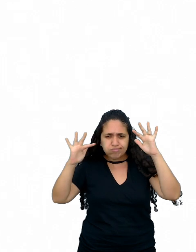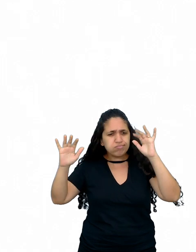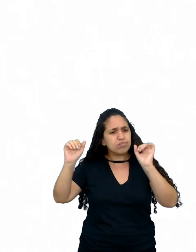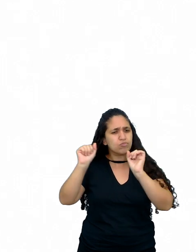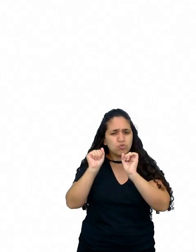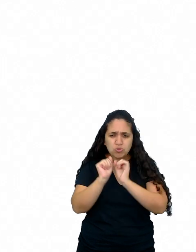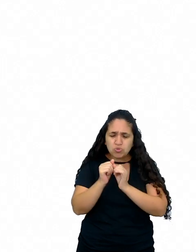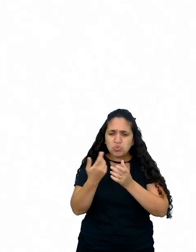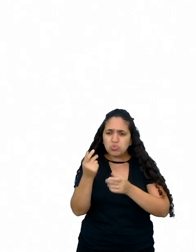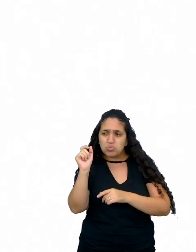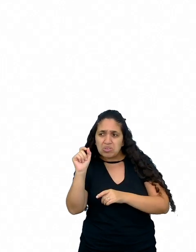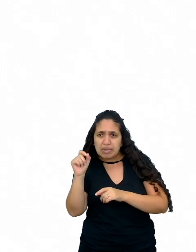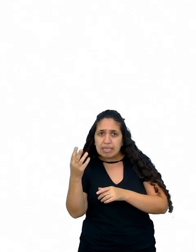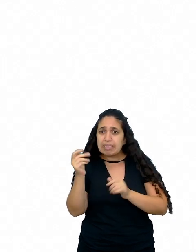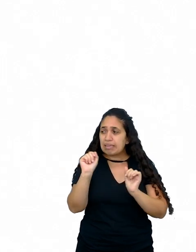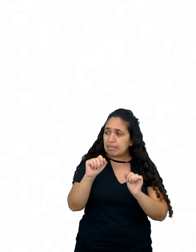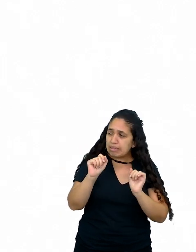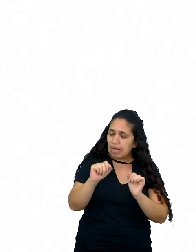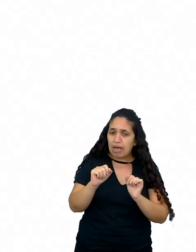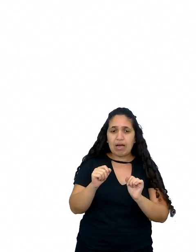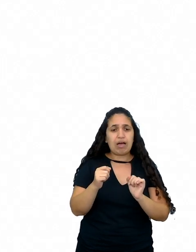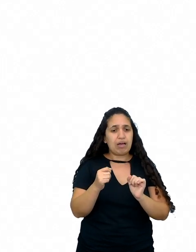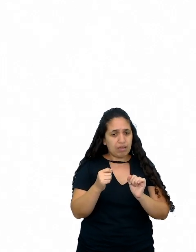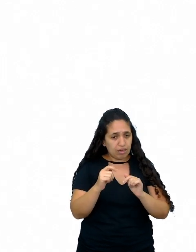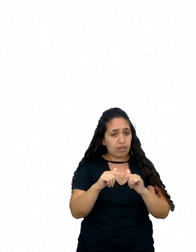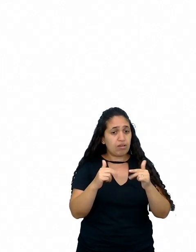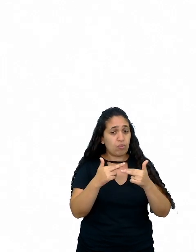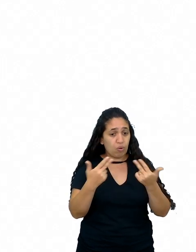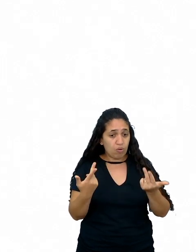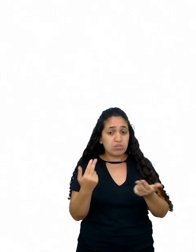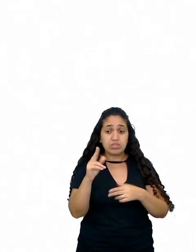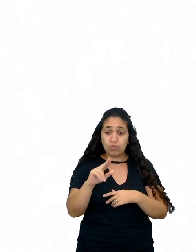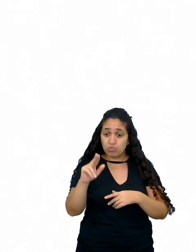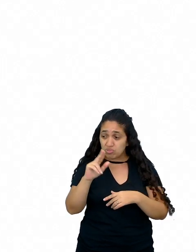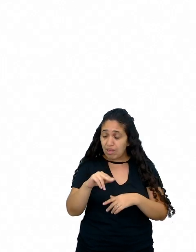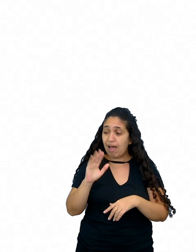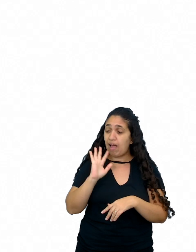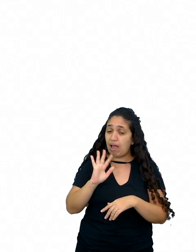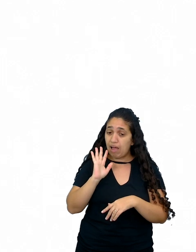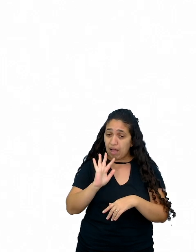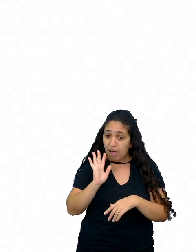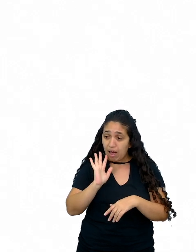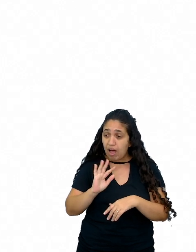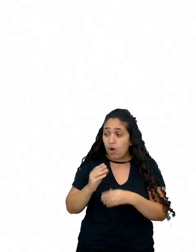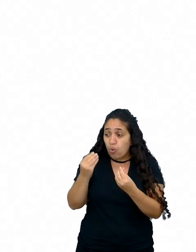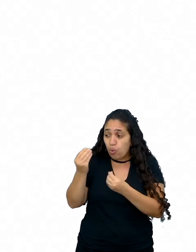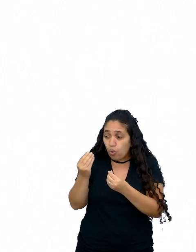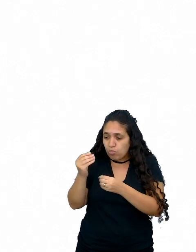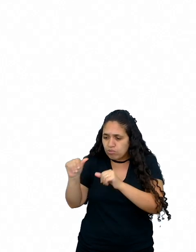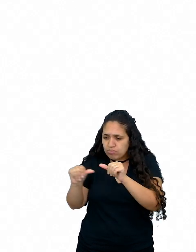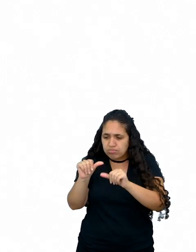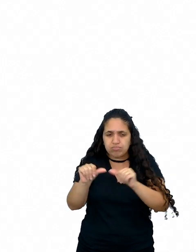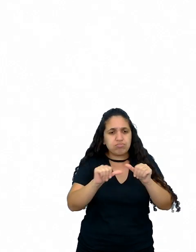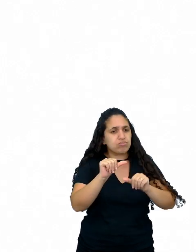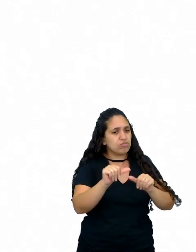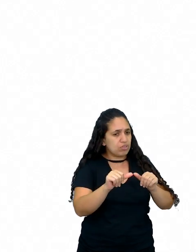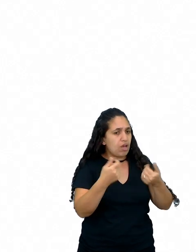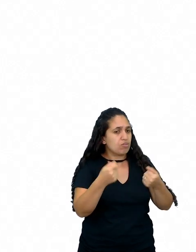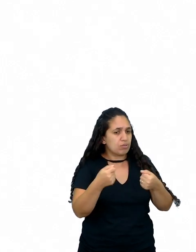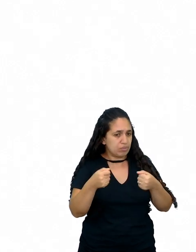o que, que pode ser, que vai ser bem bacana, o que, que eu vou ter que modificar,